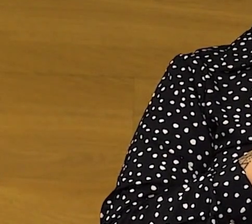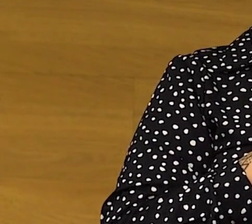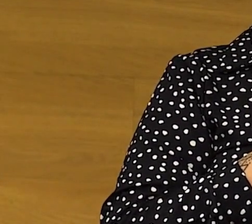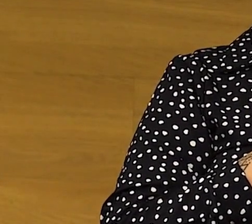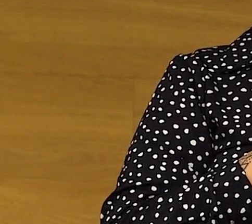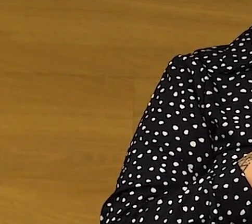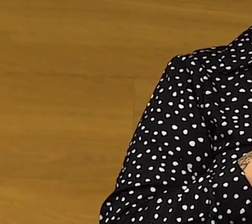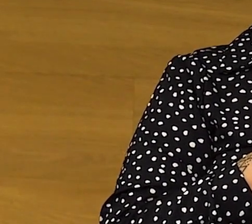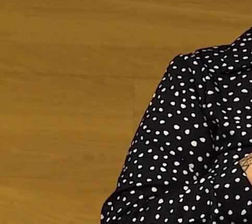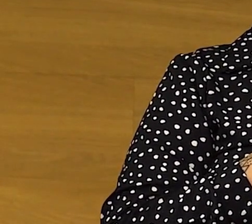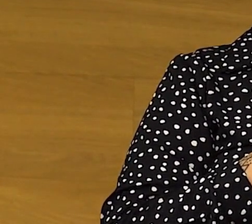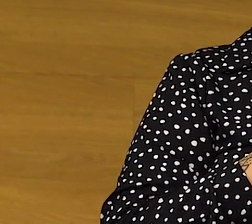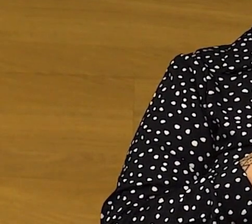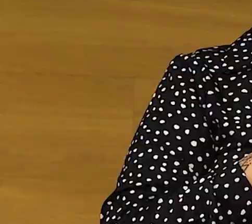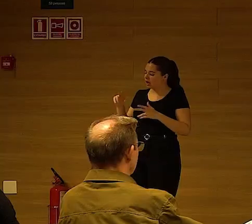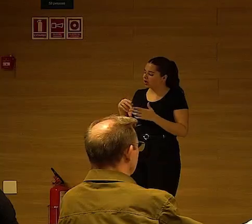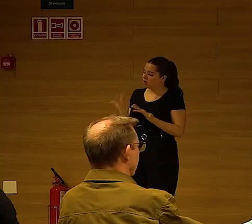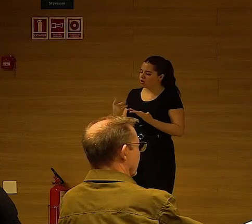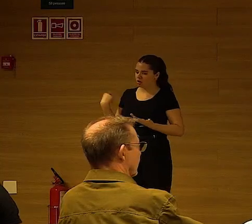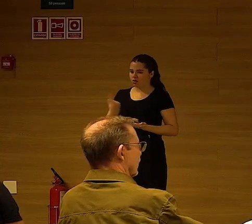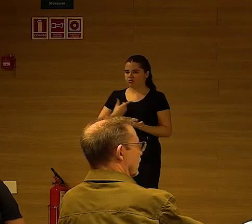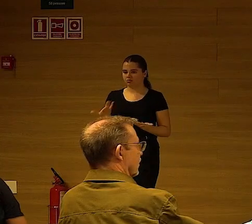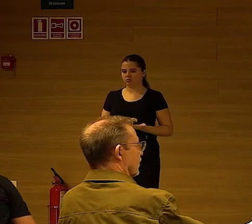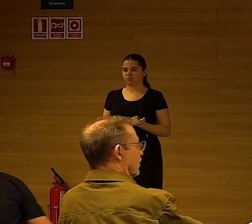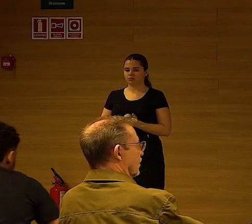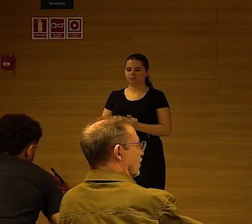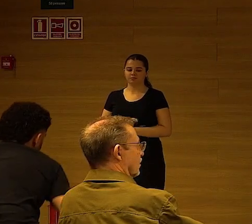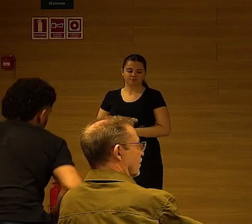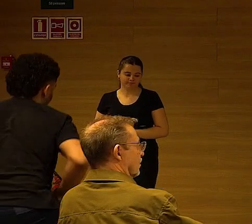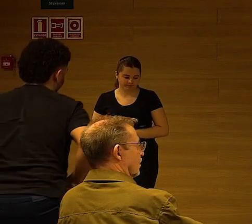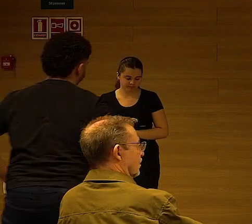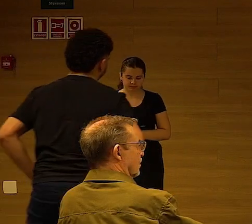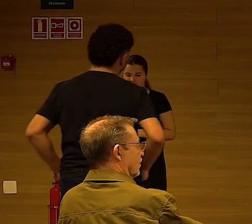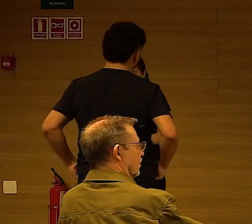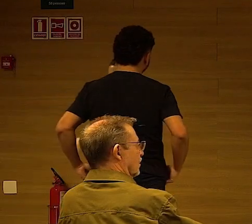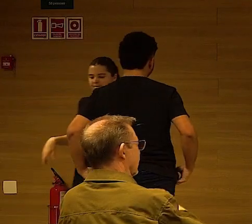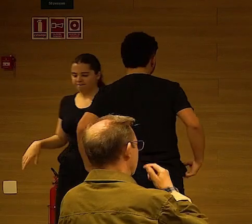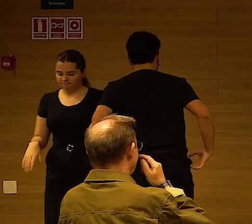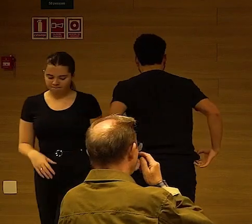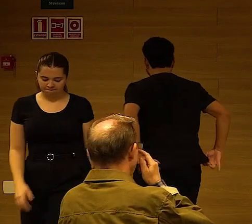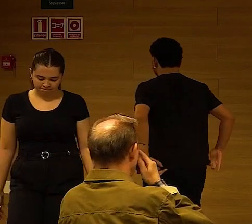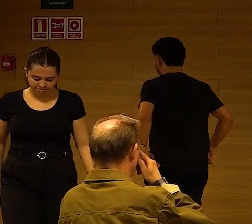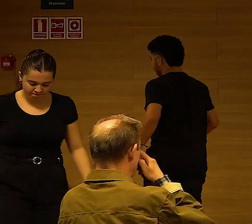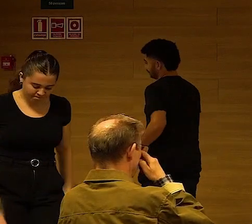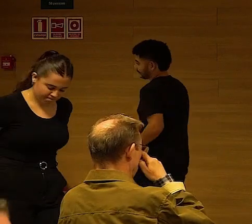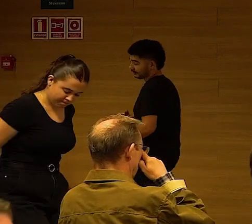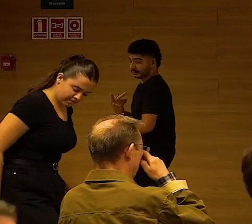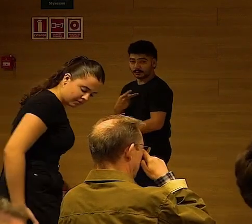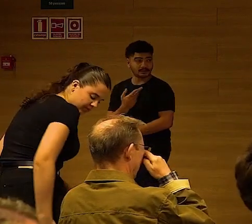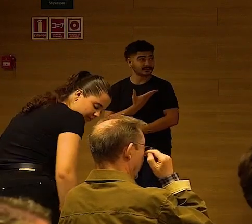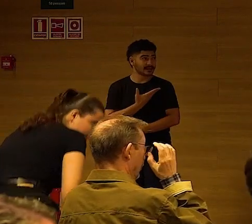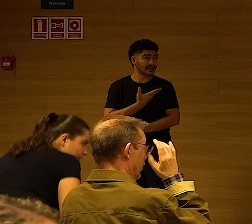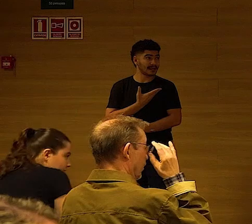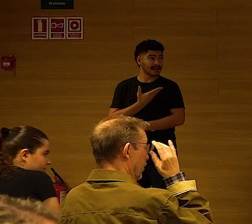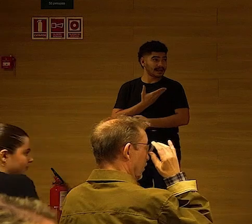e possibilitaram que a gente estivesse aqui hoje. Nossa amiga fez mestrado sobre Cassandra Rios. Que maravilha!